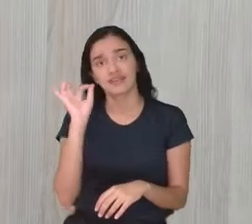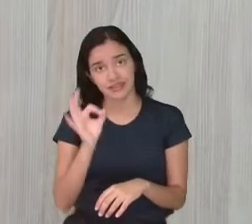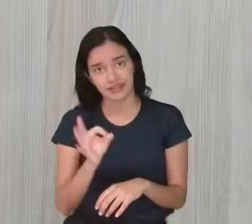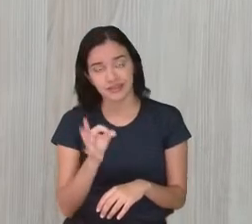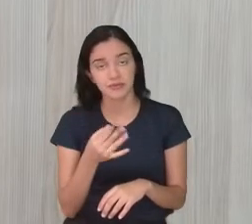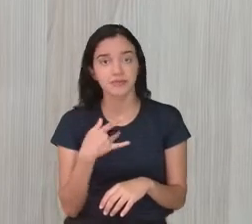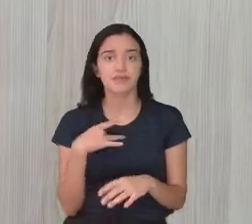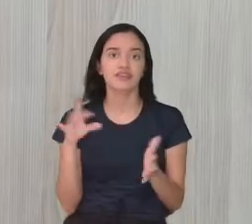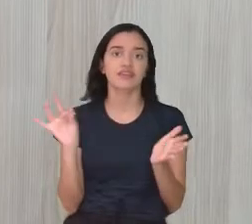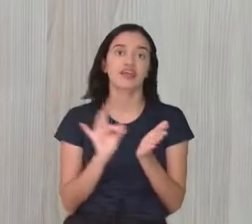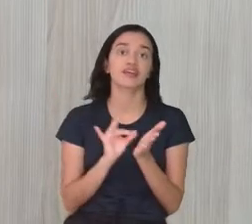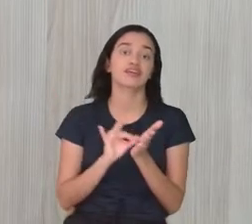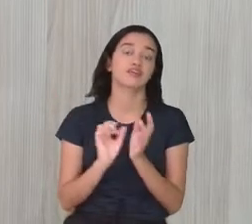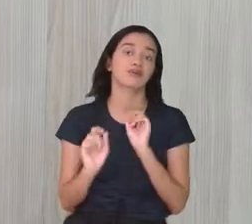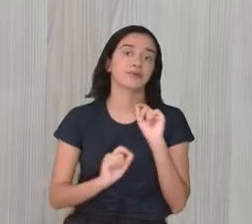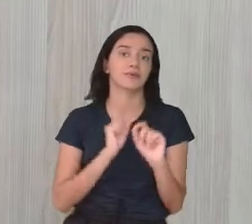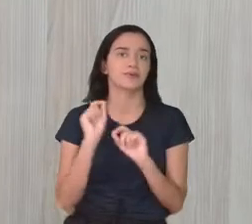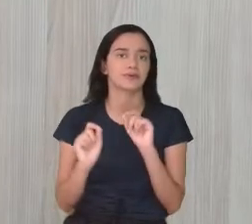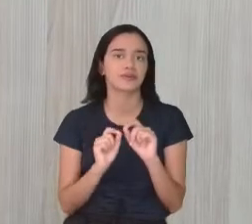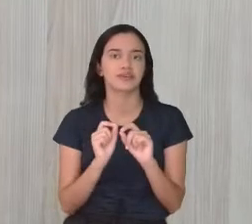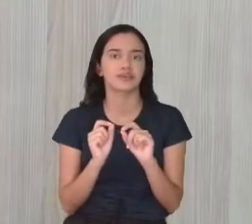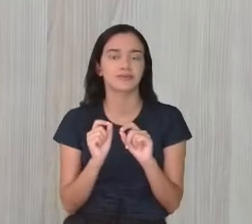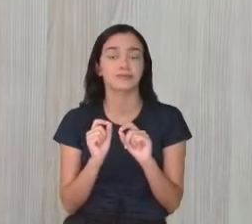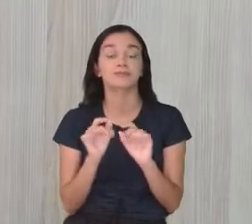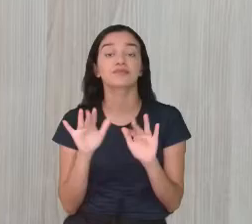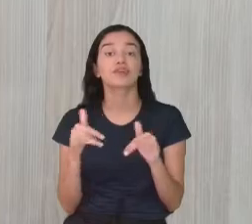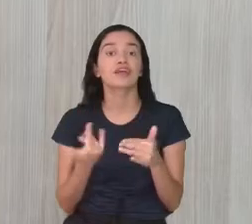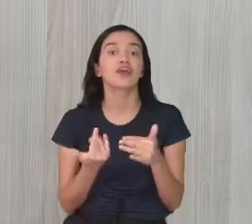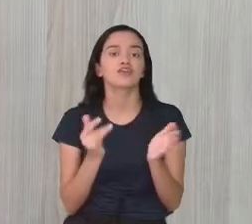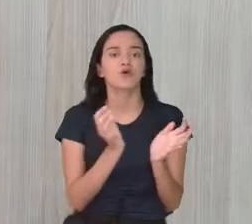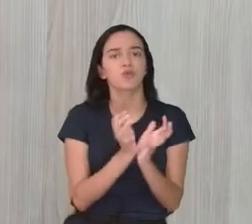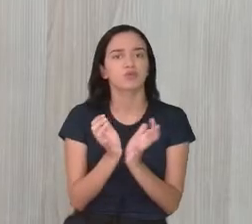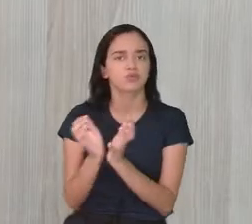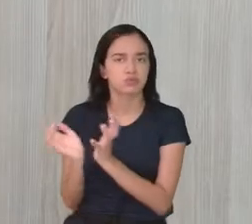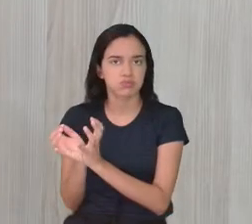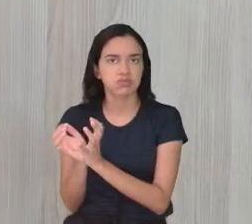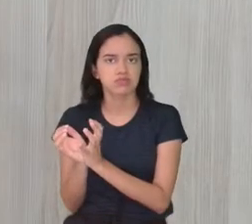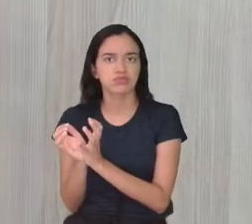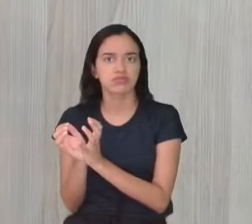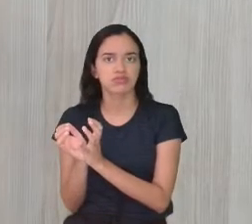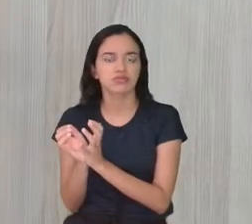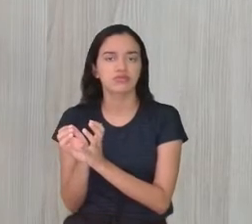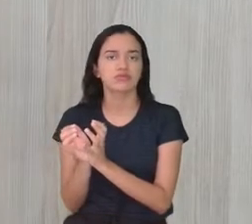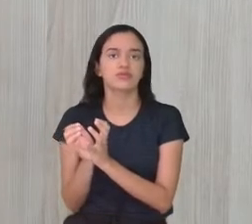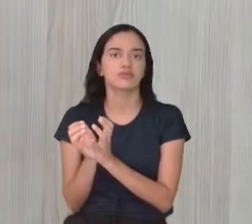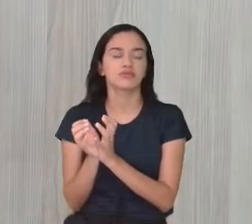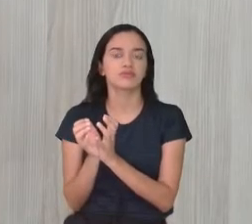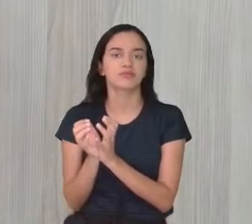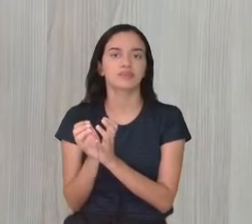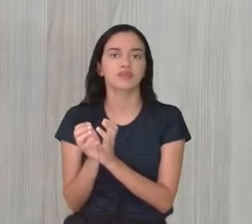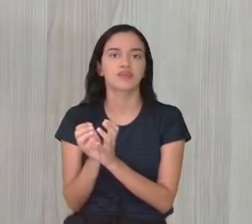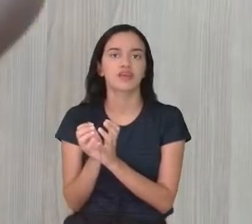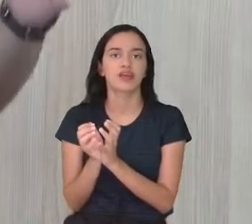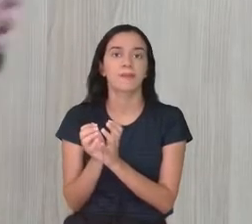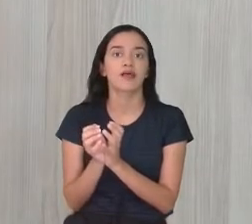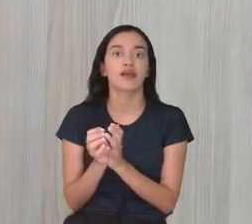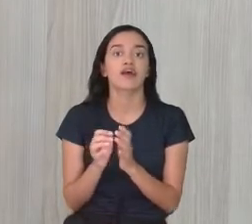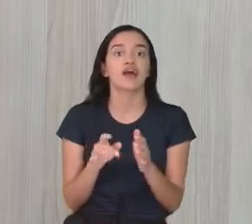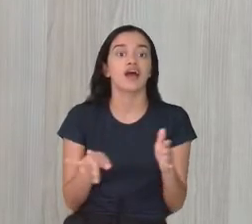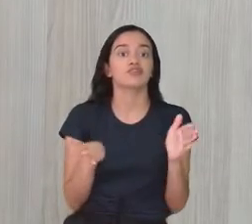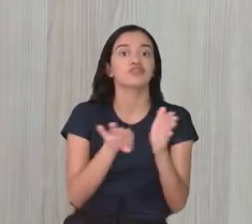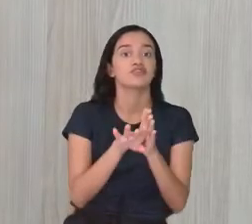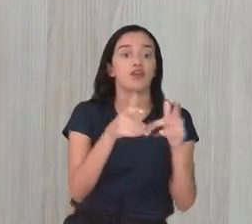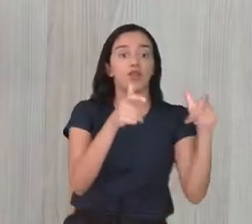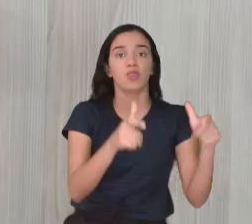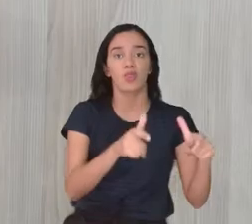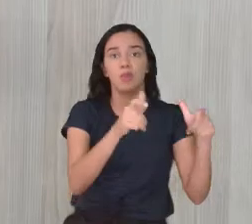Isso está ligado, né, às intencionalidades. Então, os grupos, eles vão lá se estabelecer nos